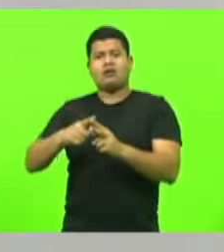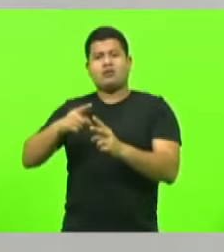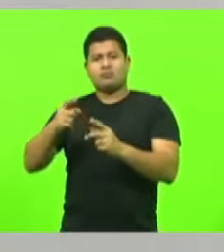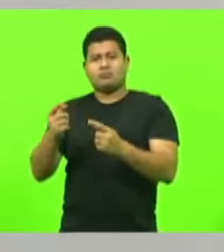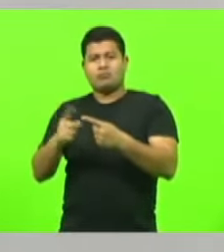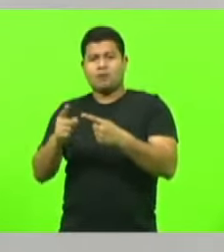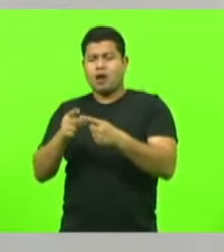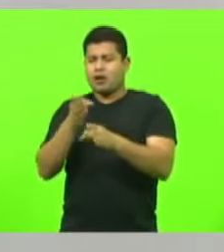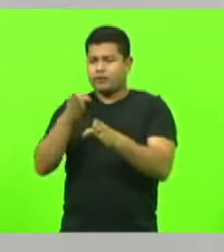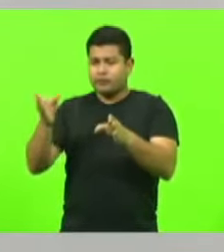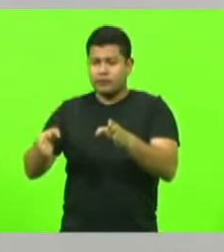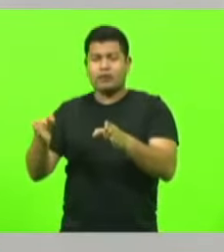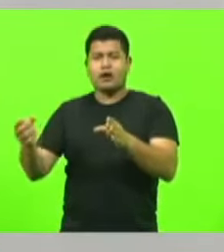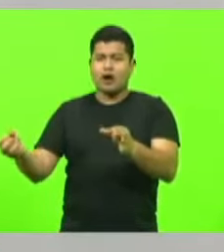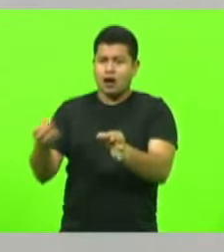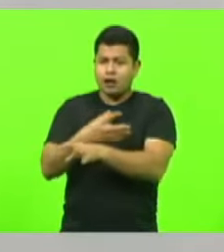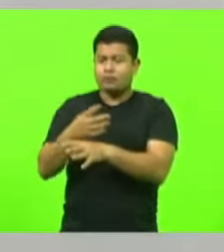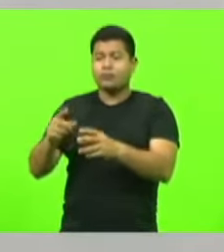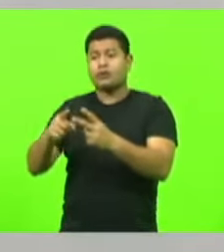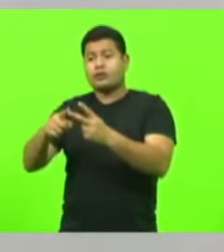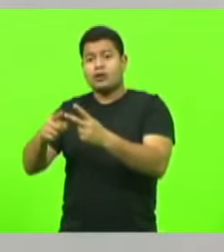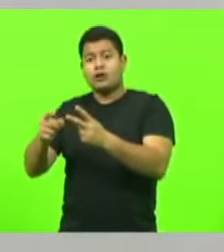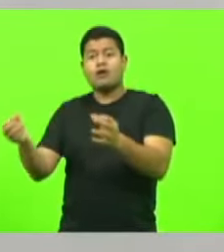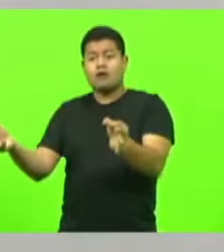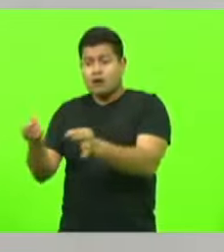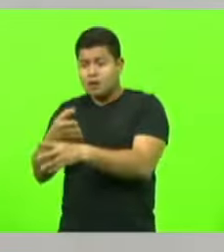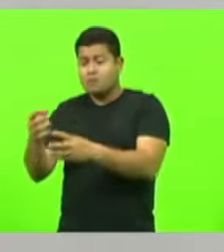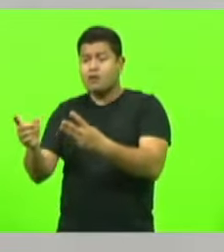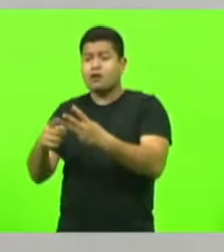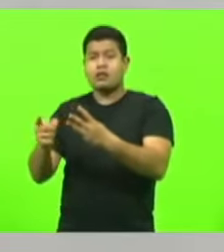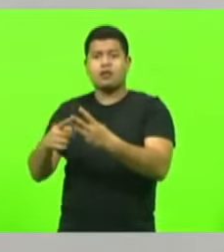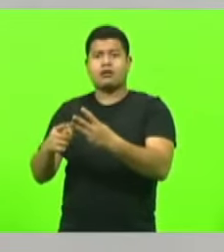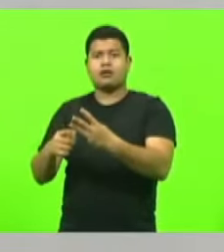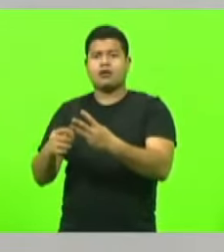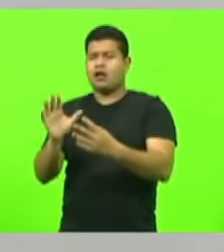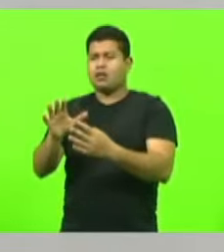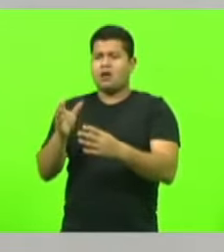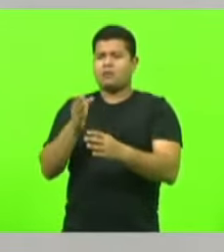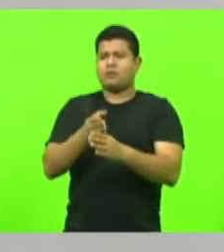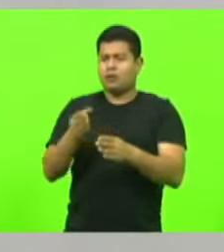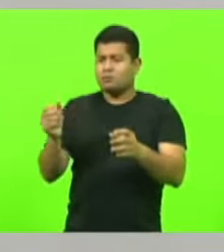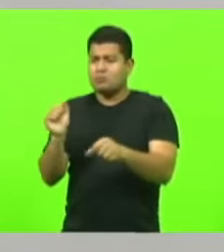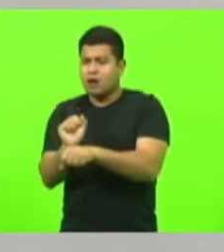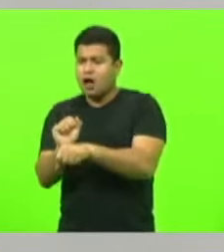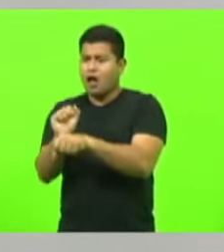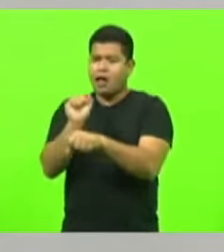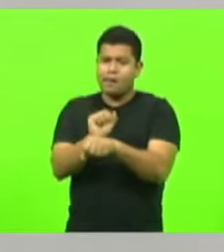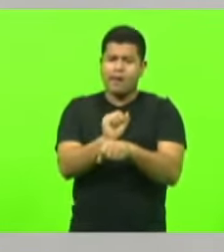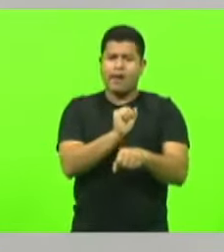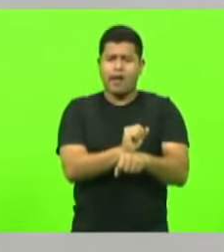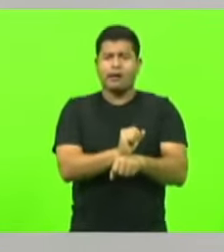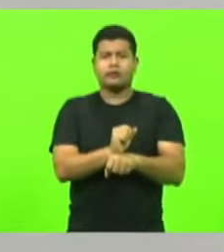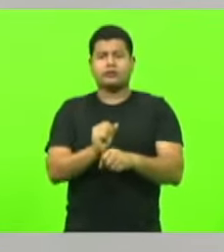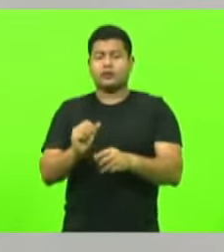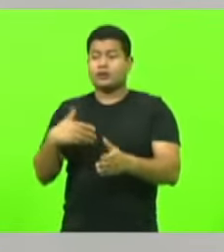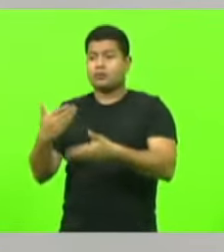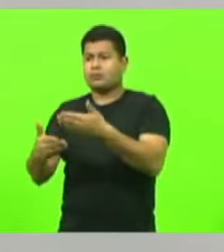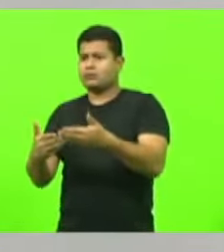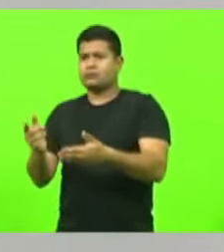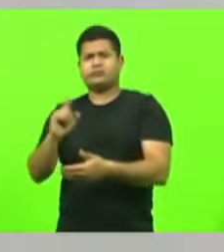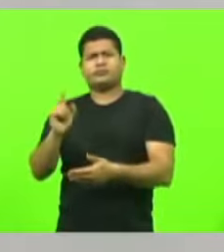para depois concluir a terceira etapa, e não deixa tudo inacabado. É de etapa por etapa. Aí fizeram disso